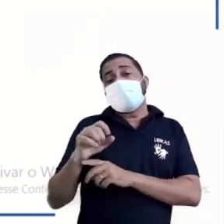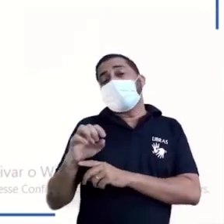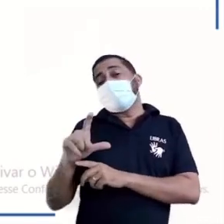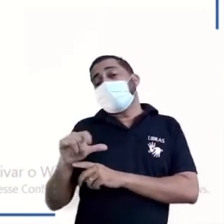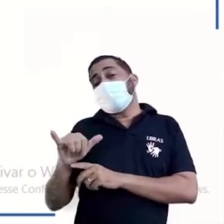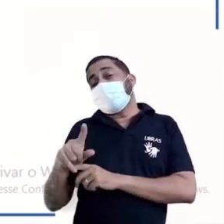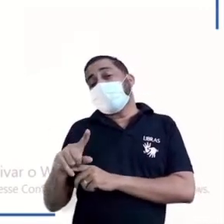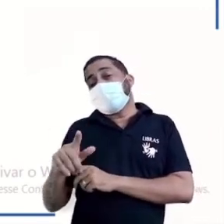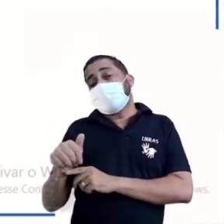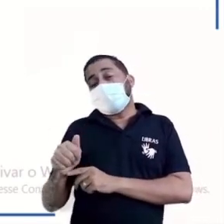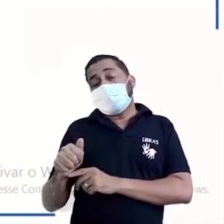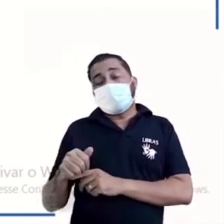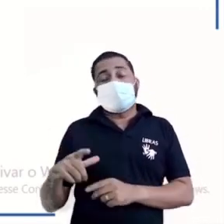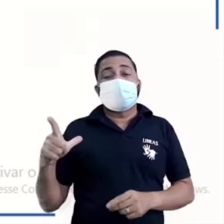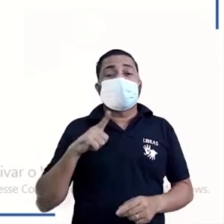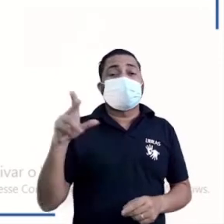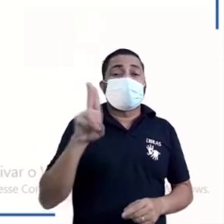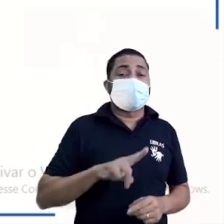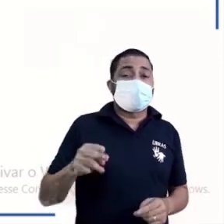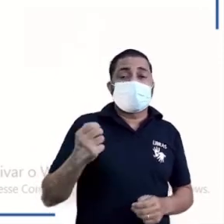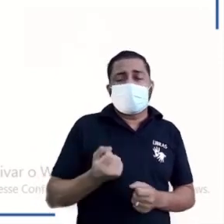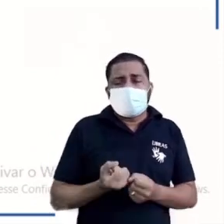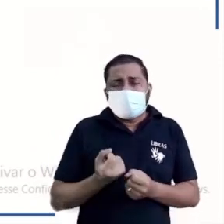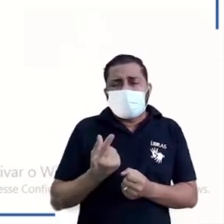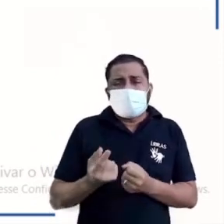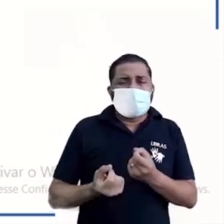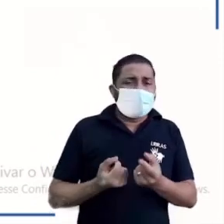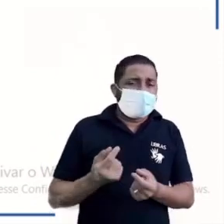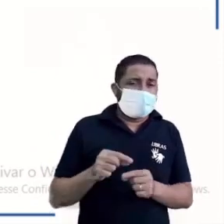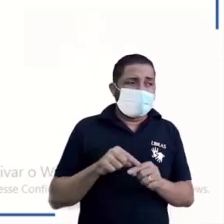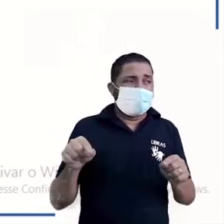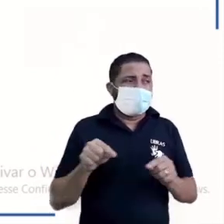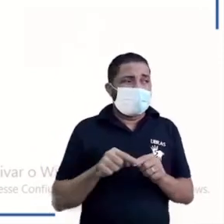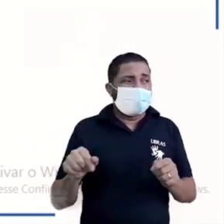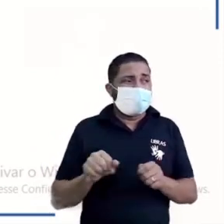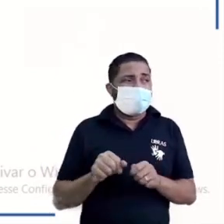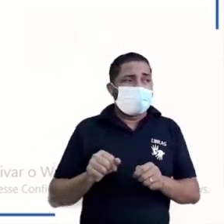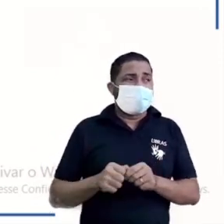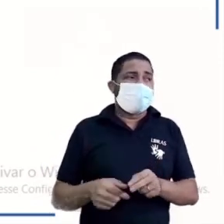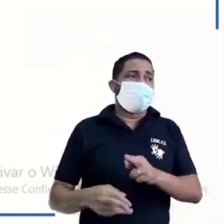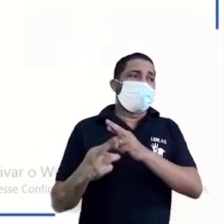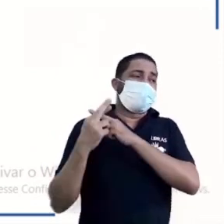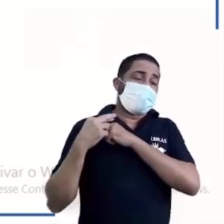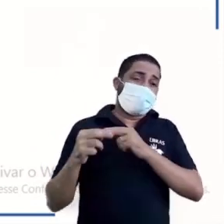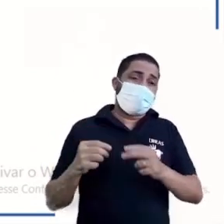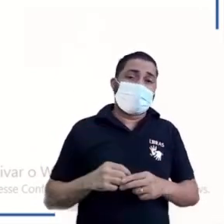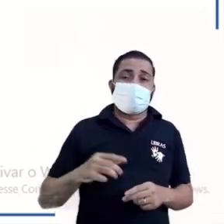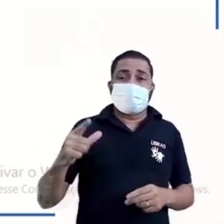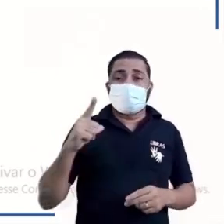quando você usa poucas linhas para fazer uma representação de